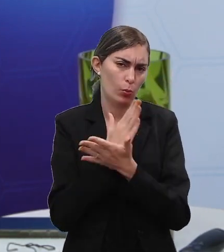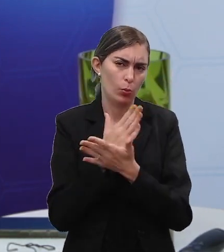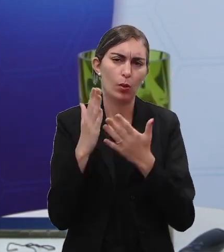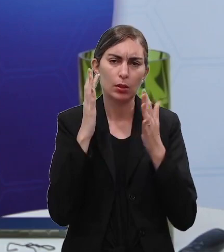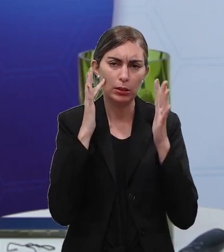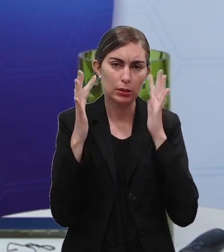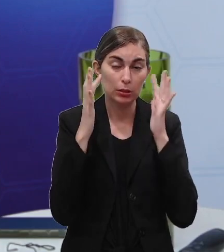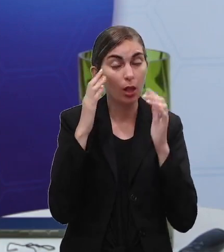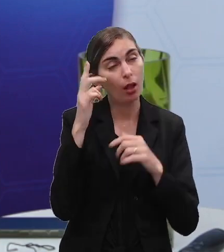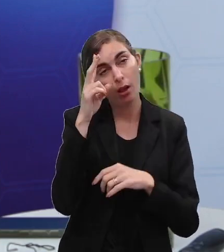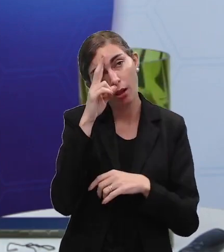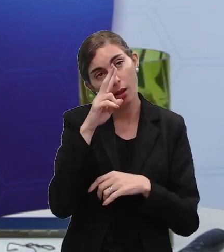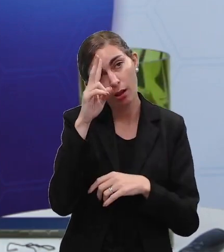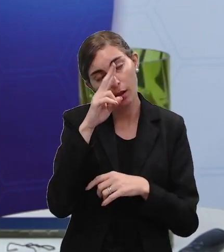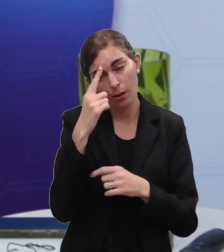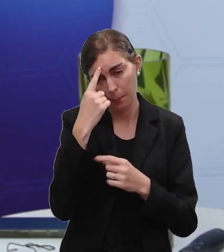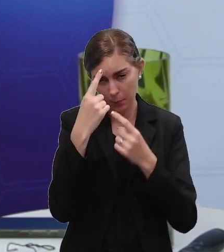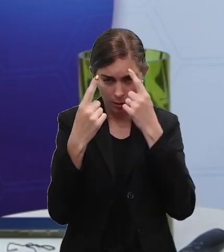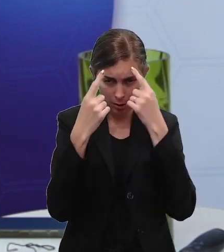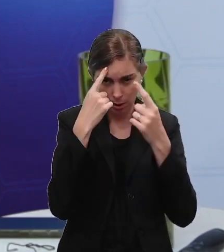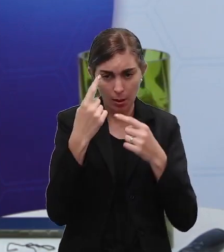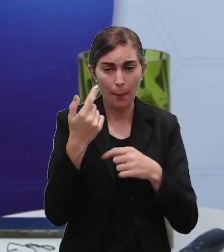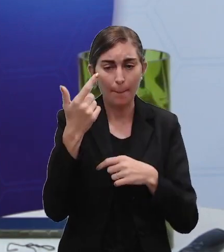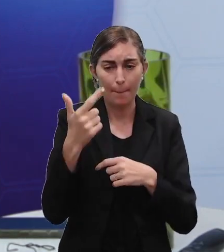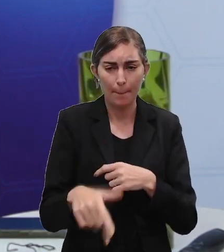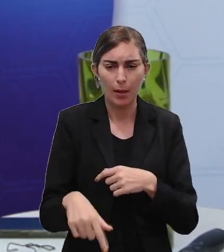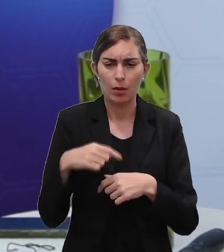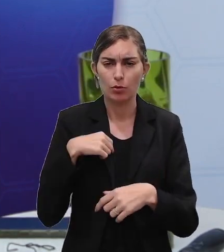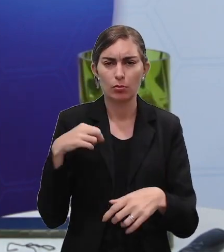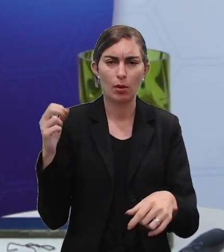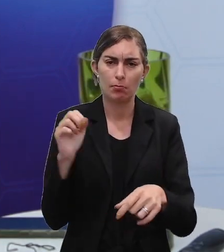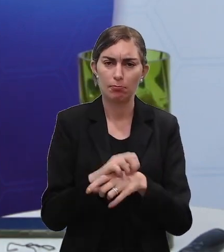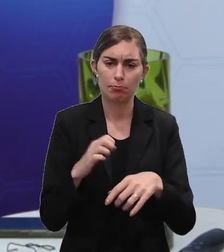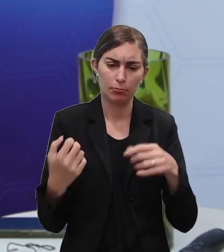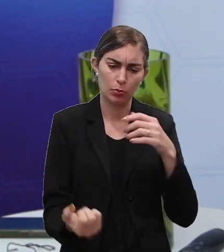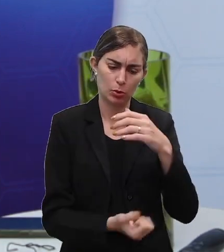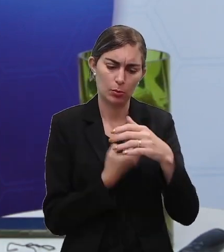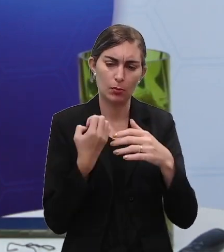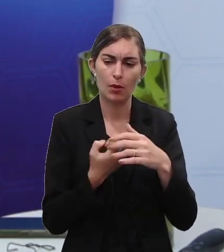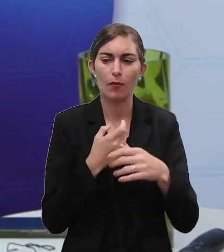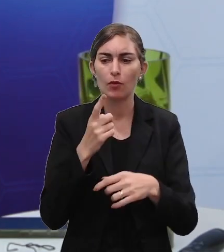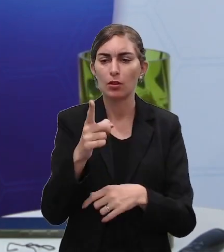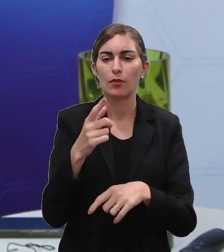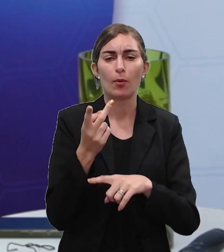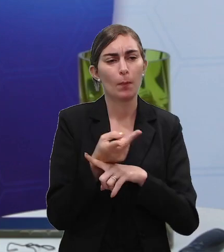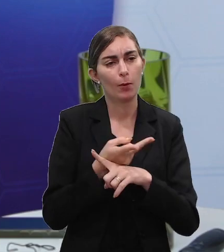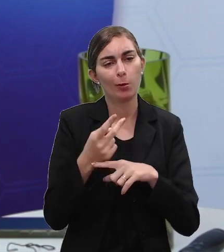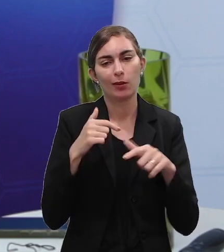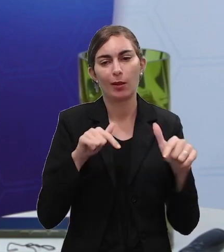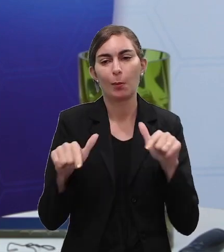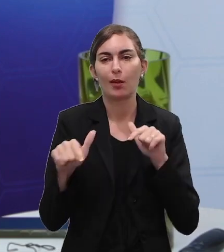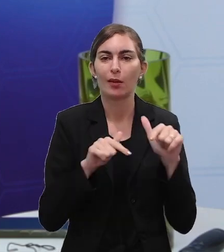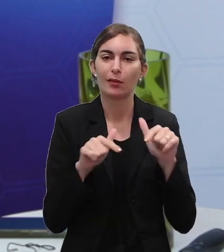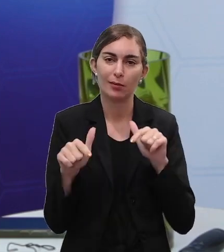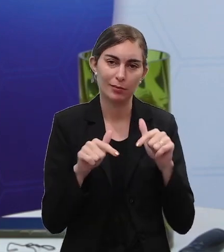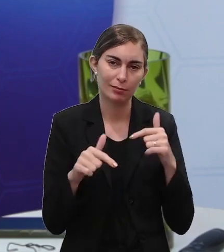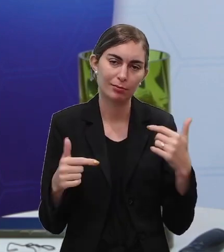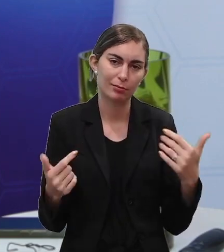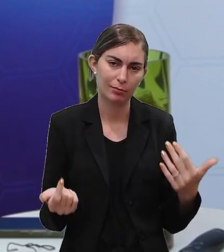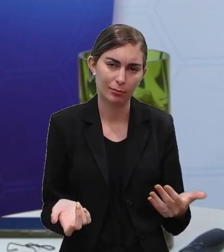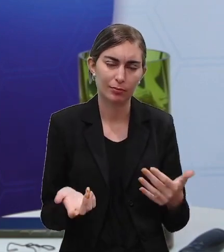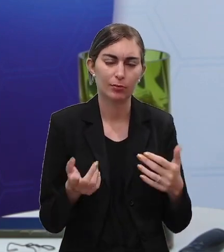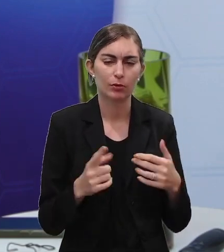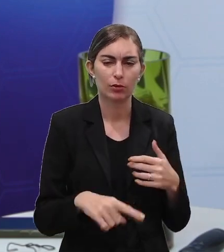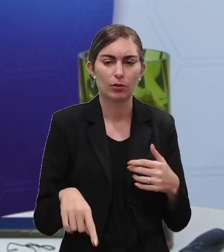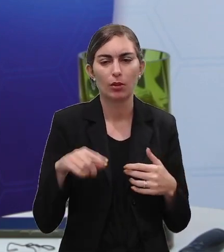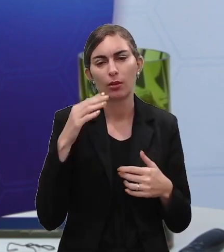me remete à ideia de que mais do que estar numa empresa, você foi em busca de um emprego, né? E aí nós